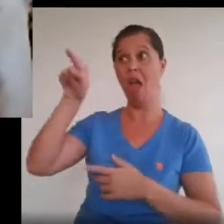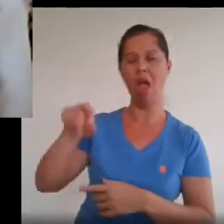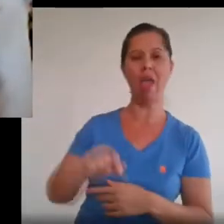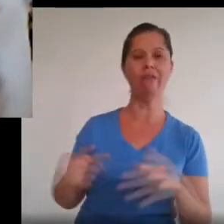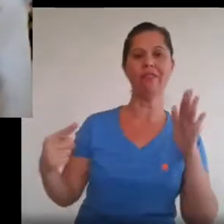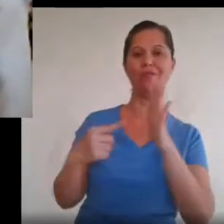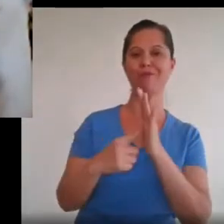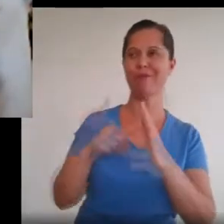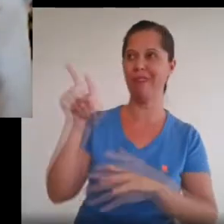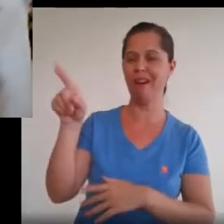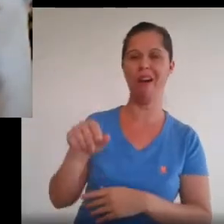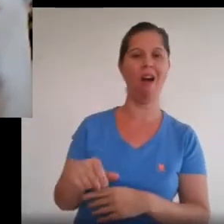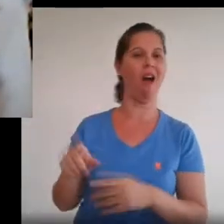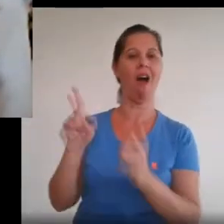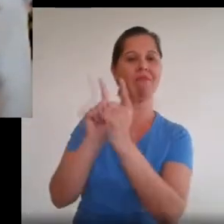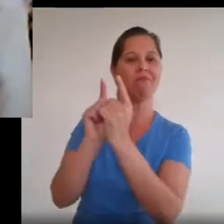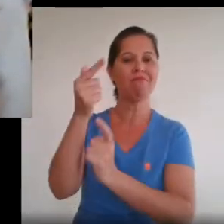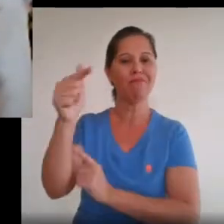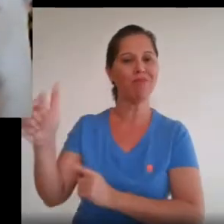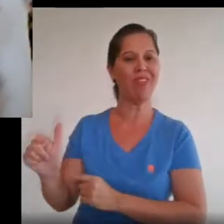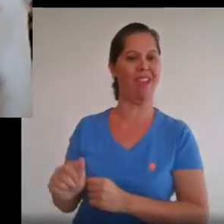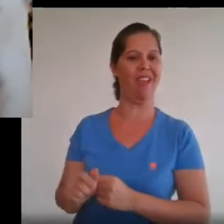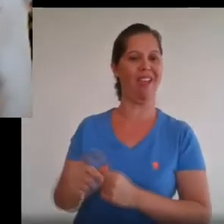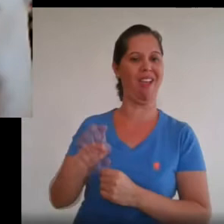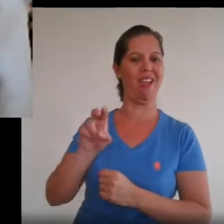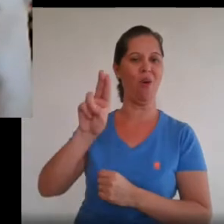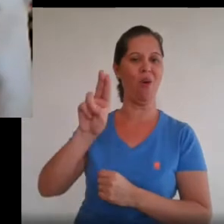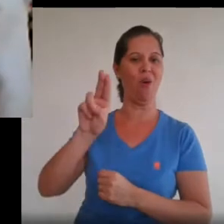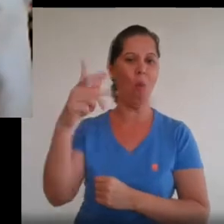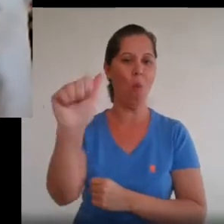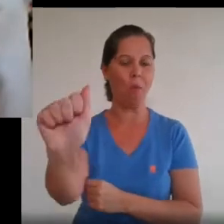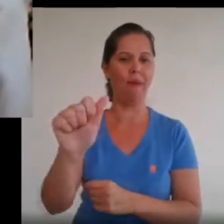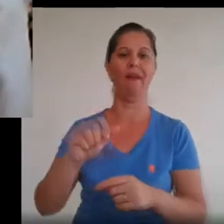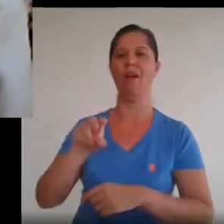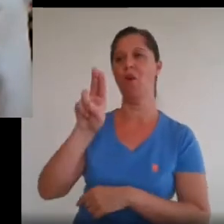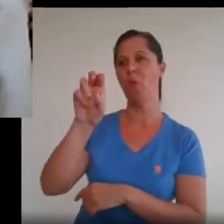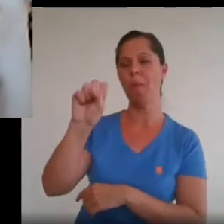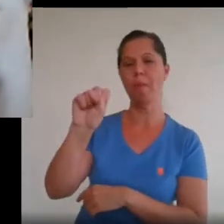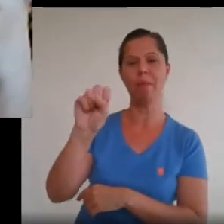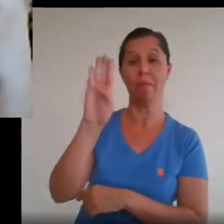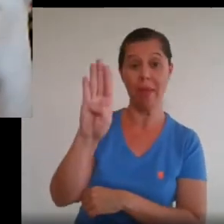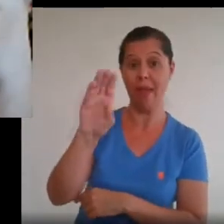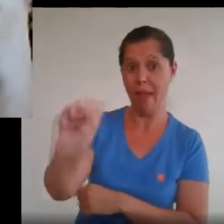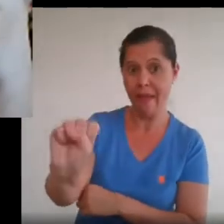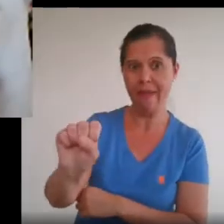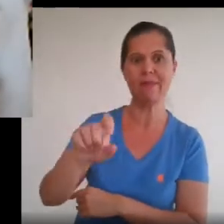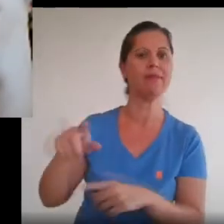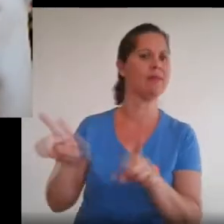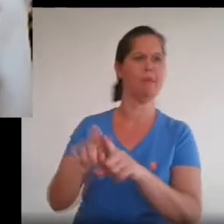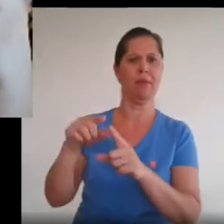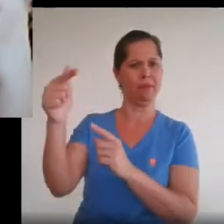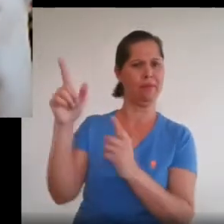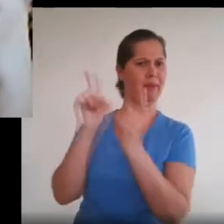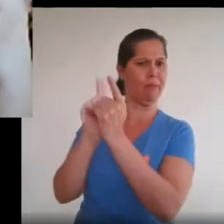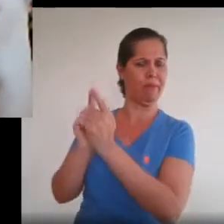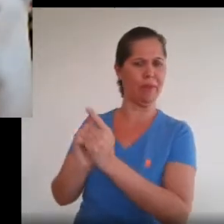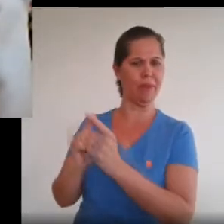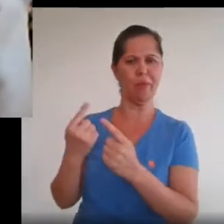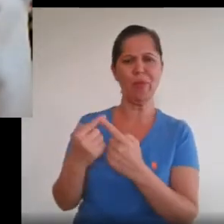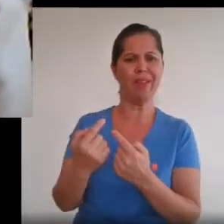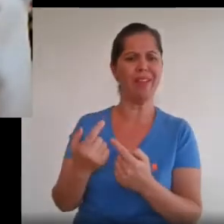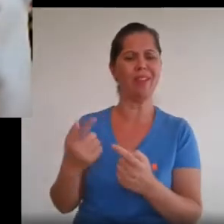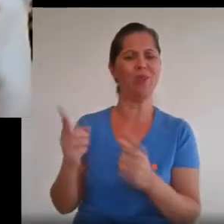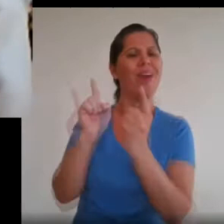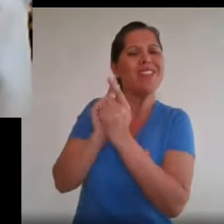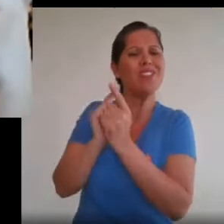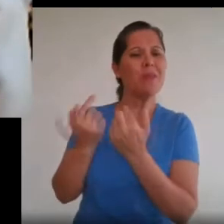barco, que todos nós teríamos os mesmos tipos de cuidado, que todos nós estaríamos sendo atendidos iguais, né? E isso